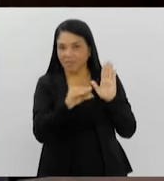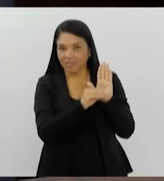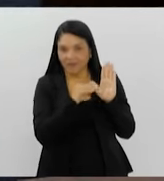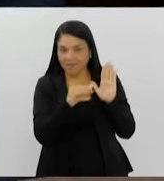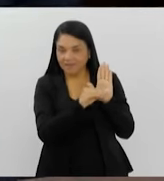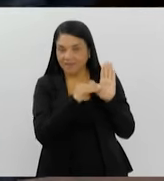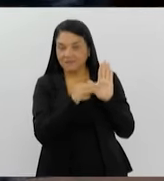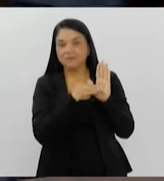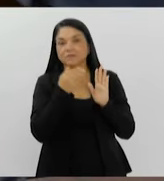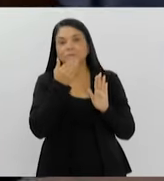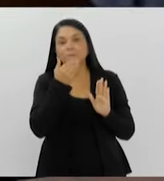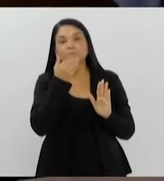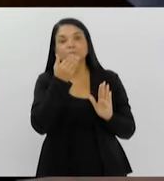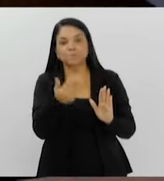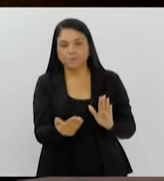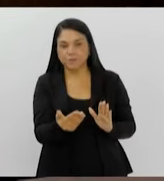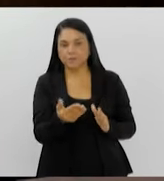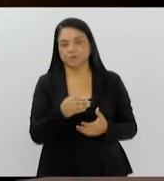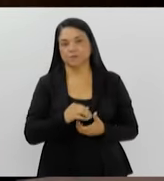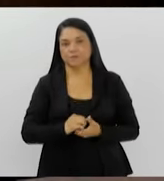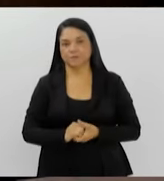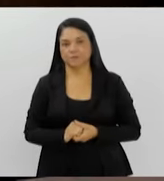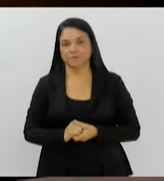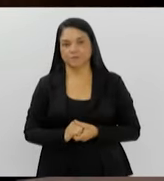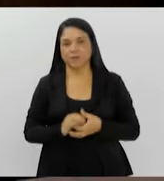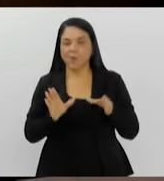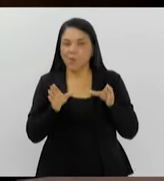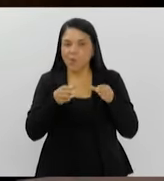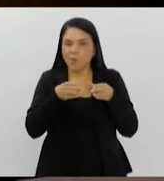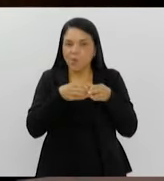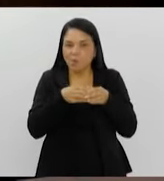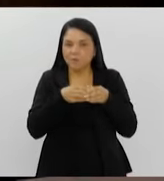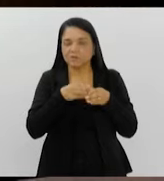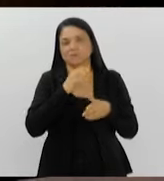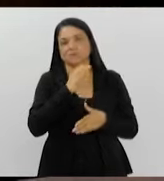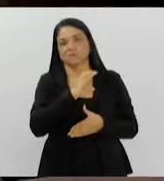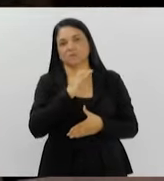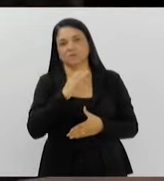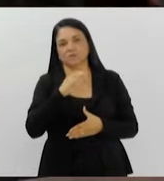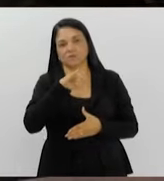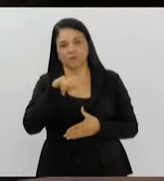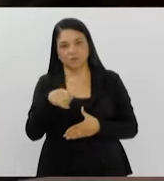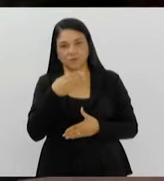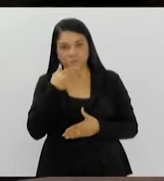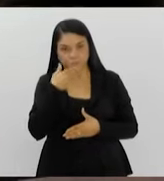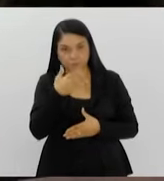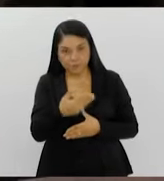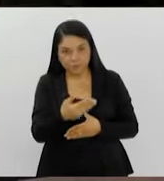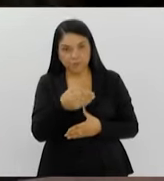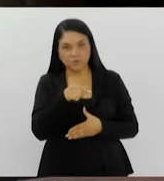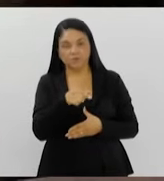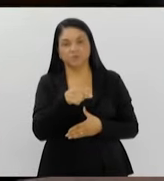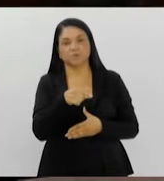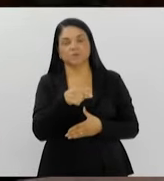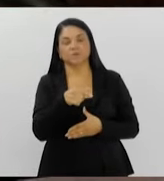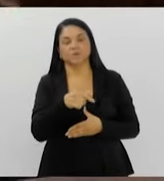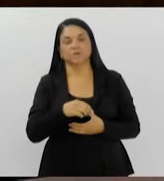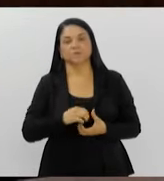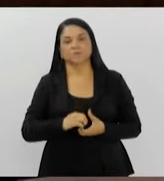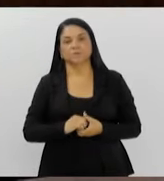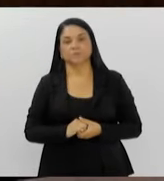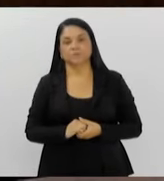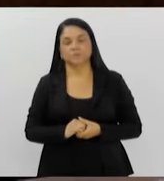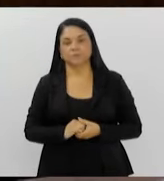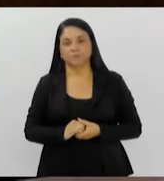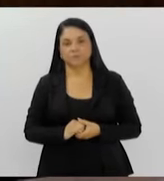queria solicitar a comissão de constituição e justiça solicitar a comissão de constituição